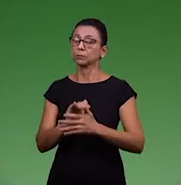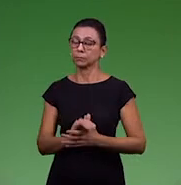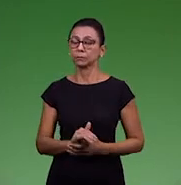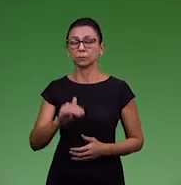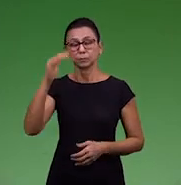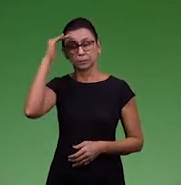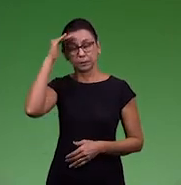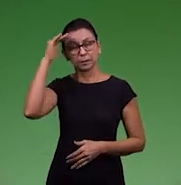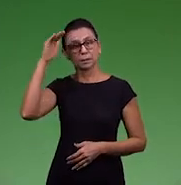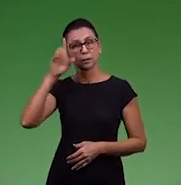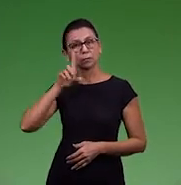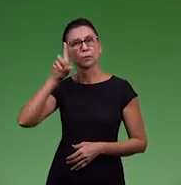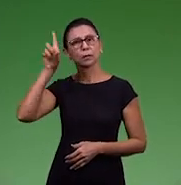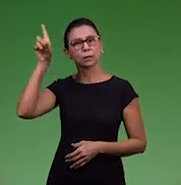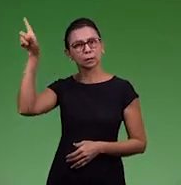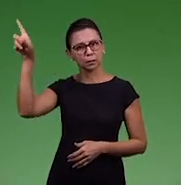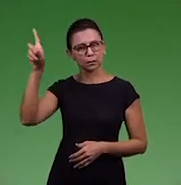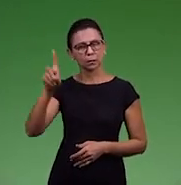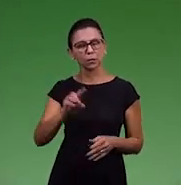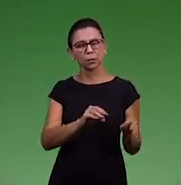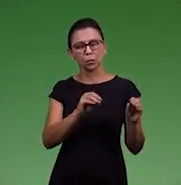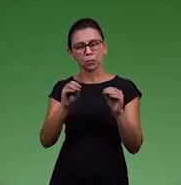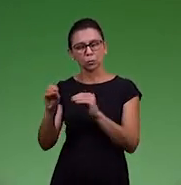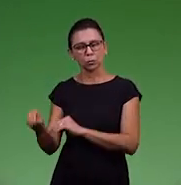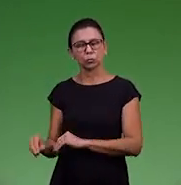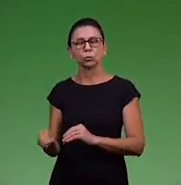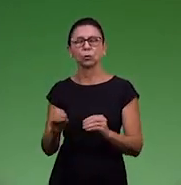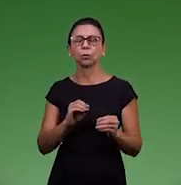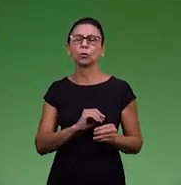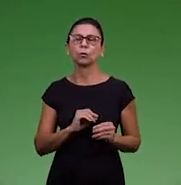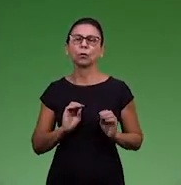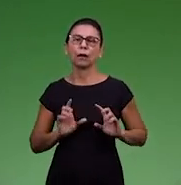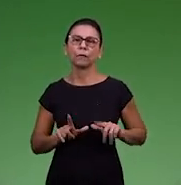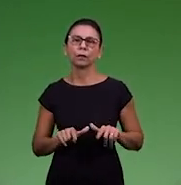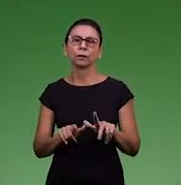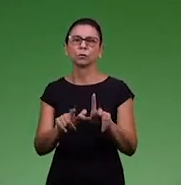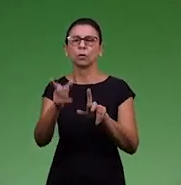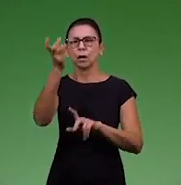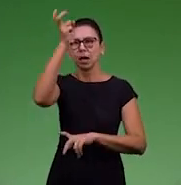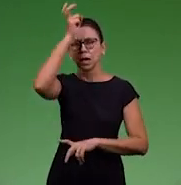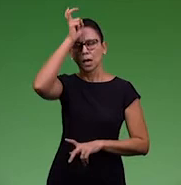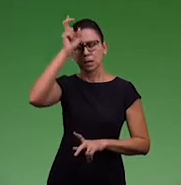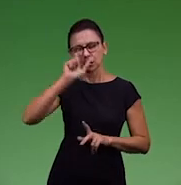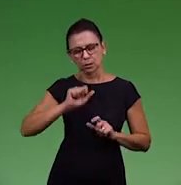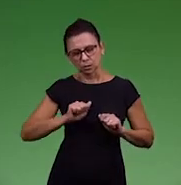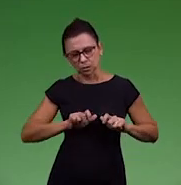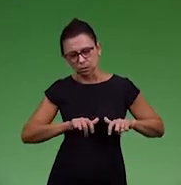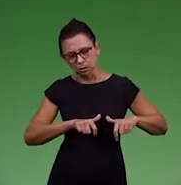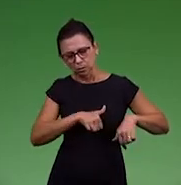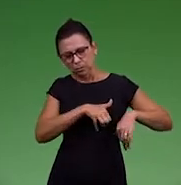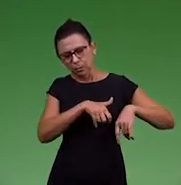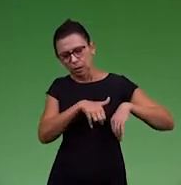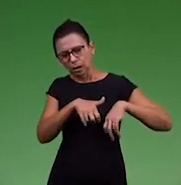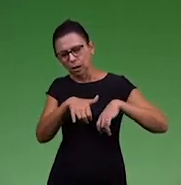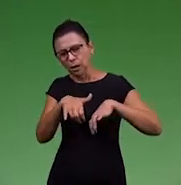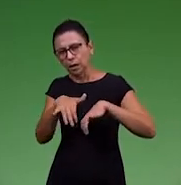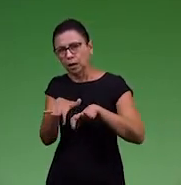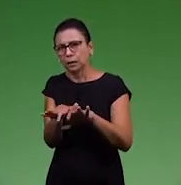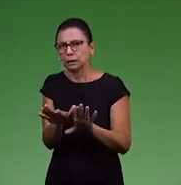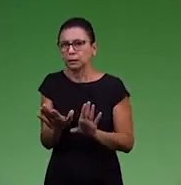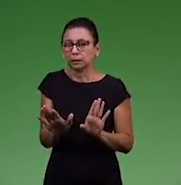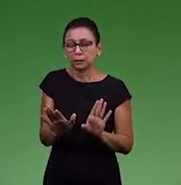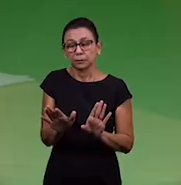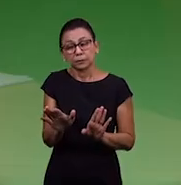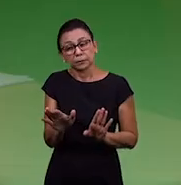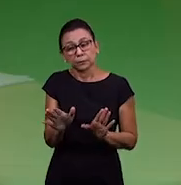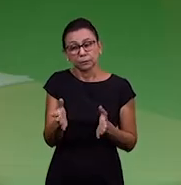Ele obedeceu, caminhou, passou pelo Egito, rodou tudo ali. Será que eu vou ficar no Egito? Será que eu vou ficar ali? Não.